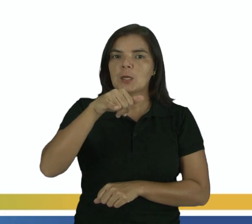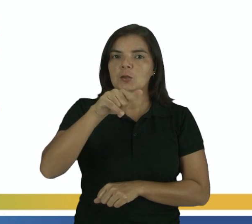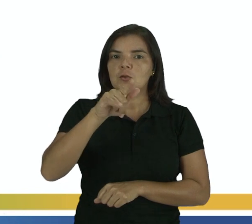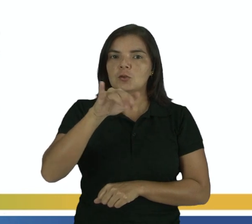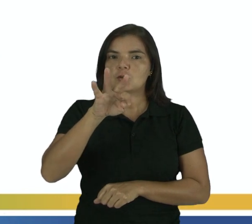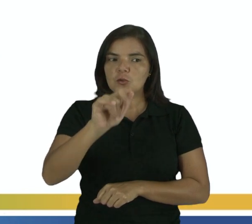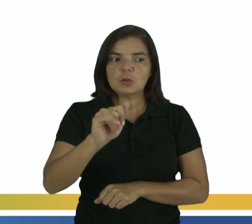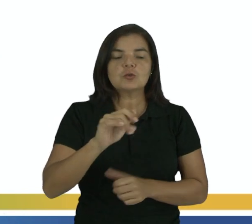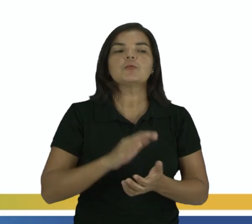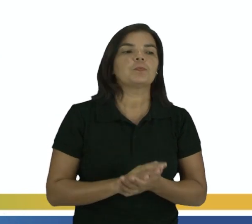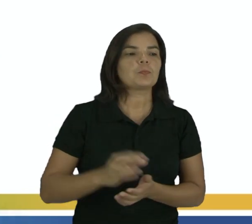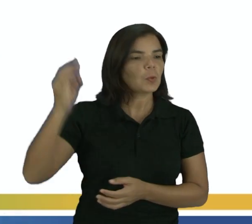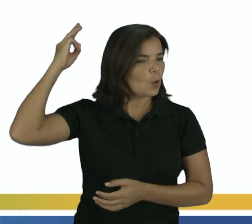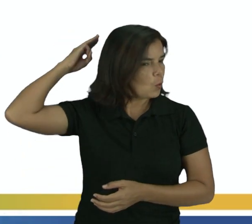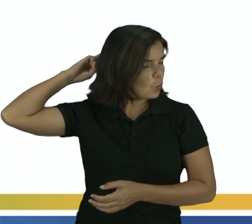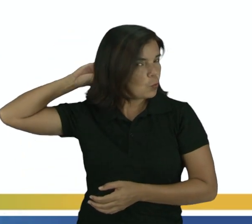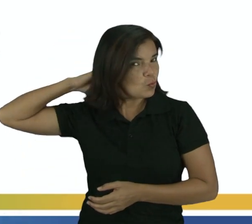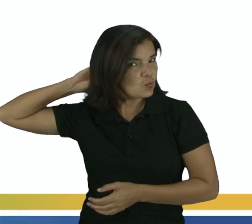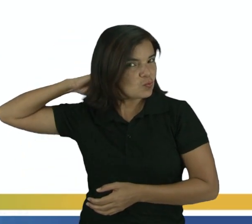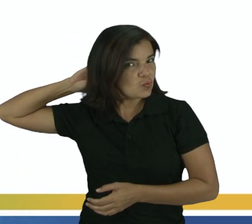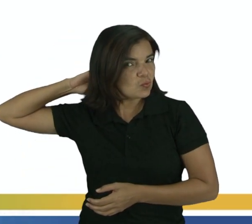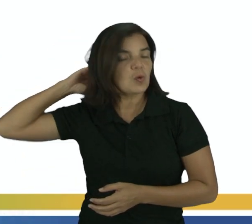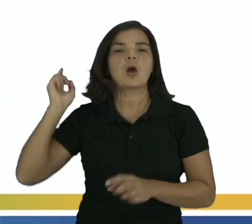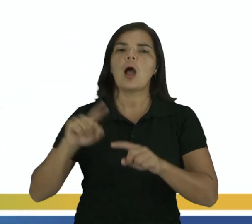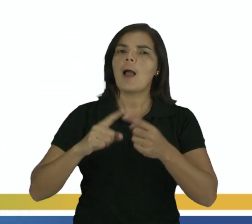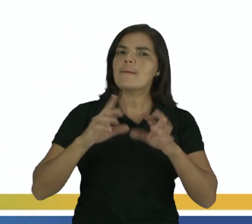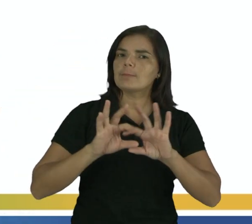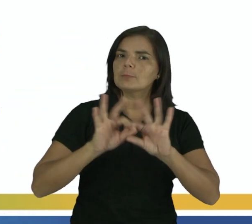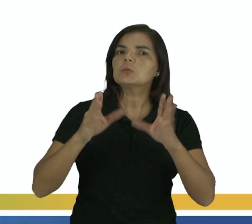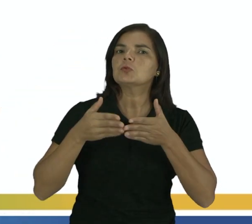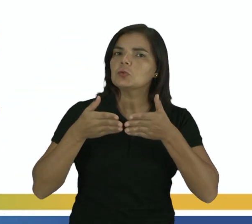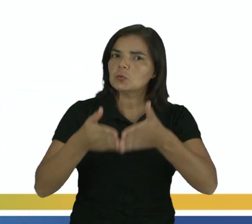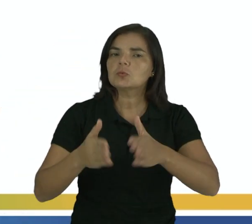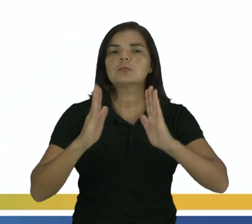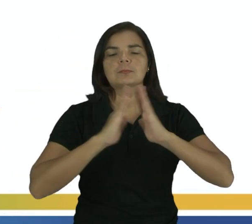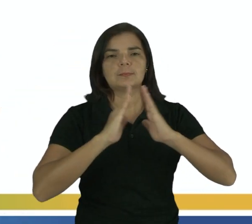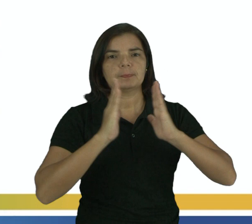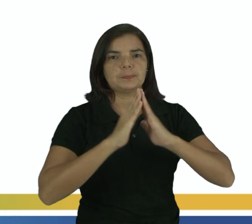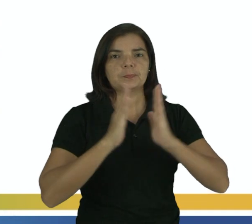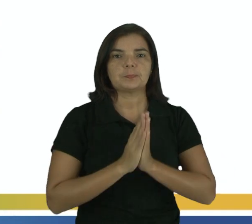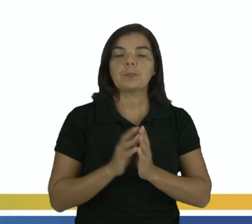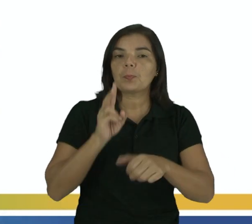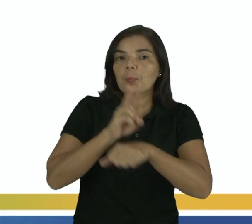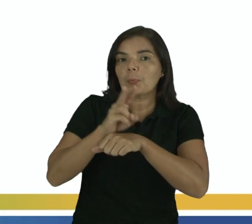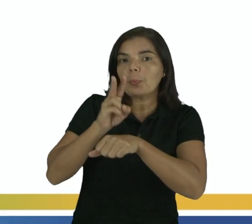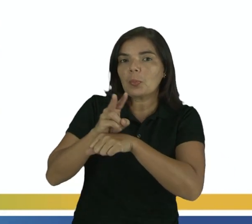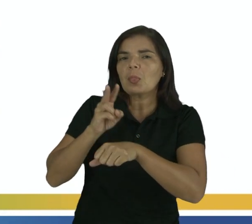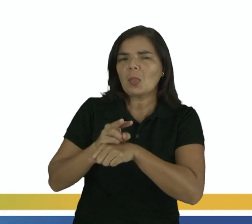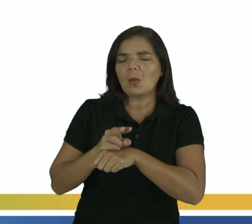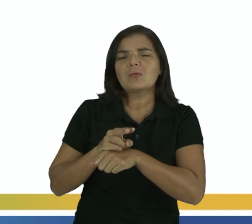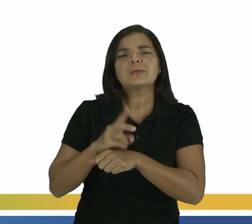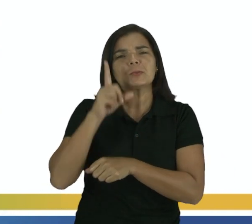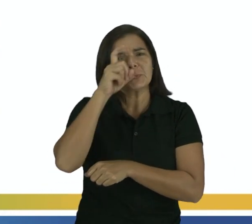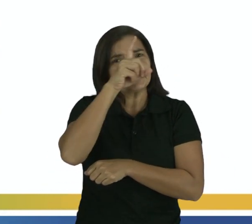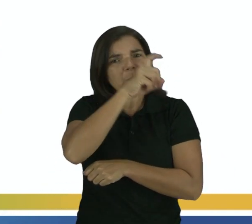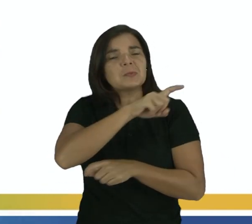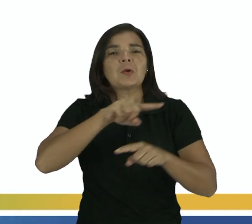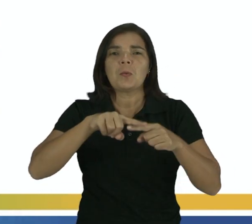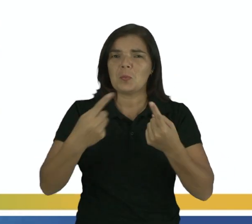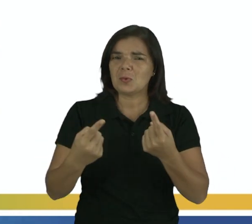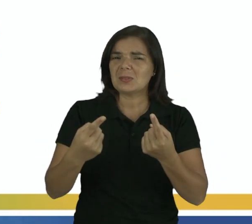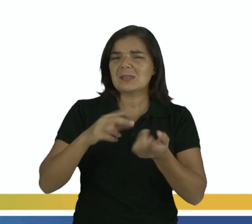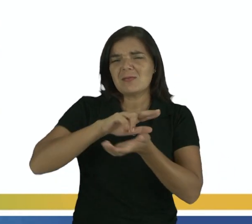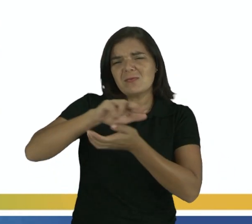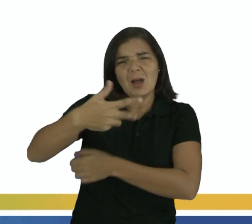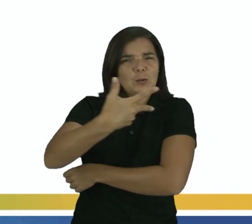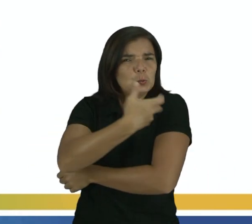dias de internação, os médicos me deram alta e finalmente eu pude ir para casa. O tratamento foi um pouco doloroso, pois levei